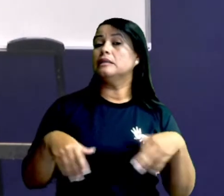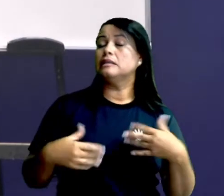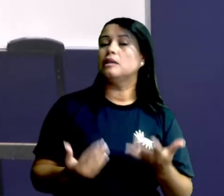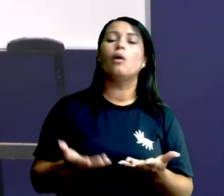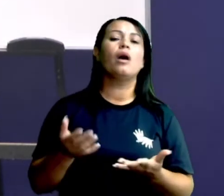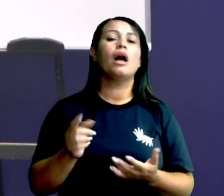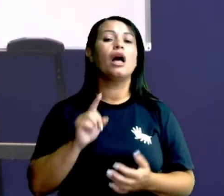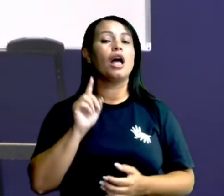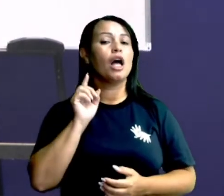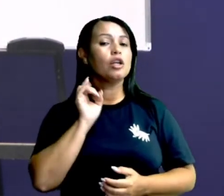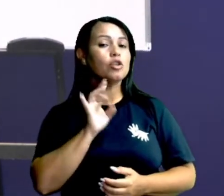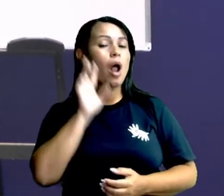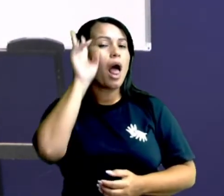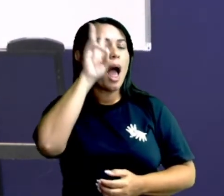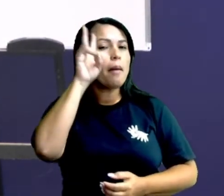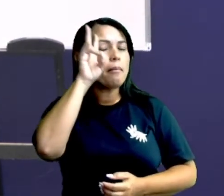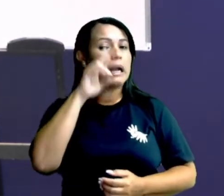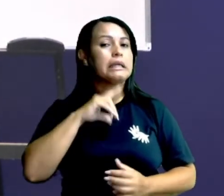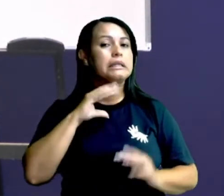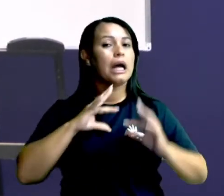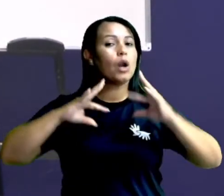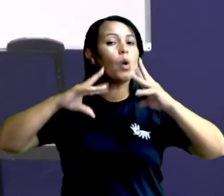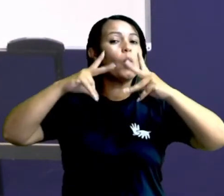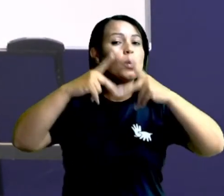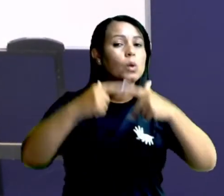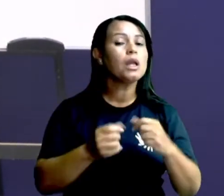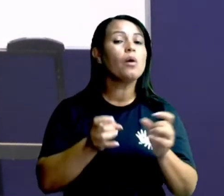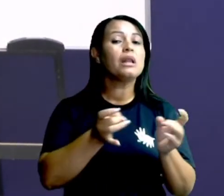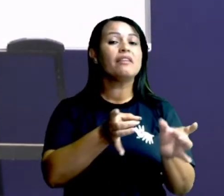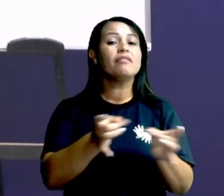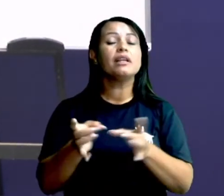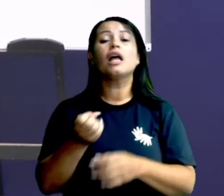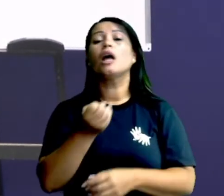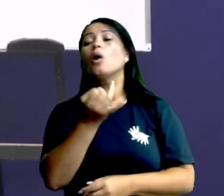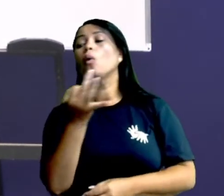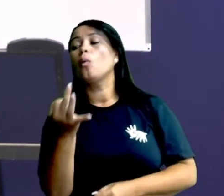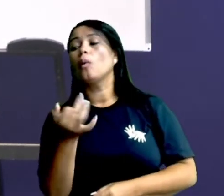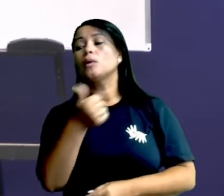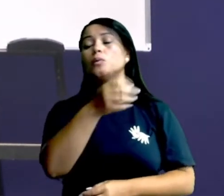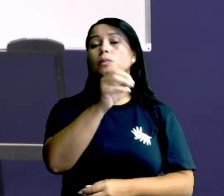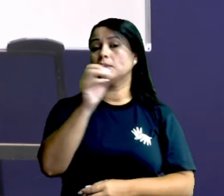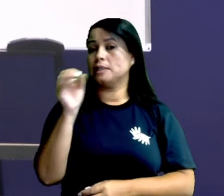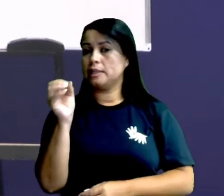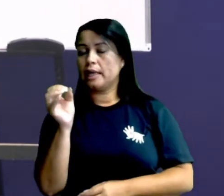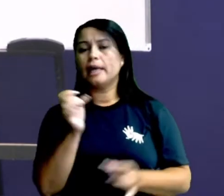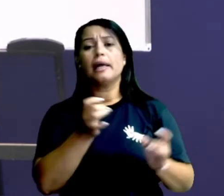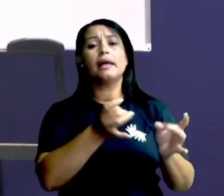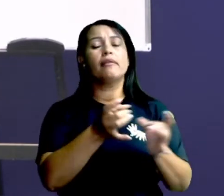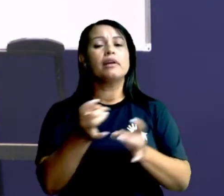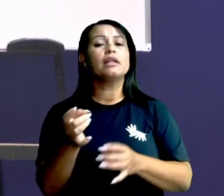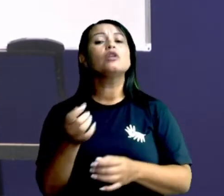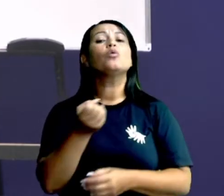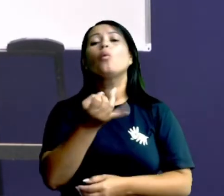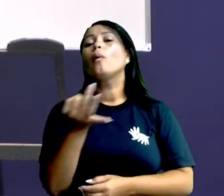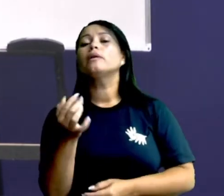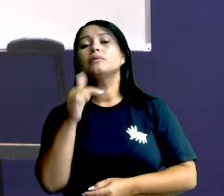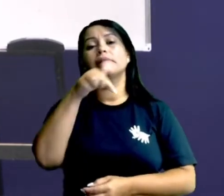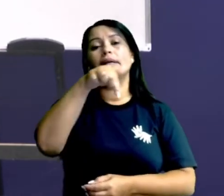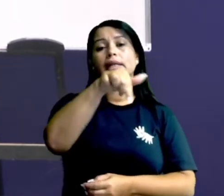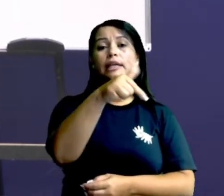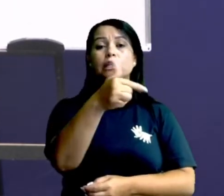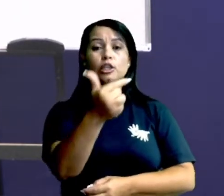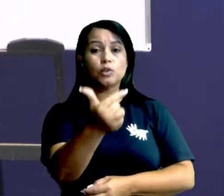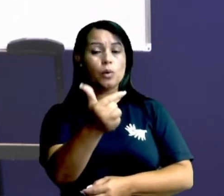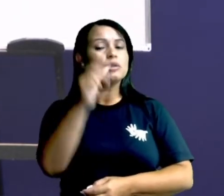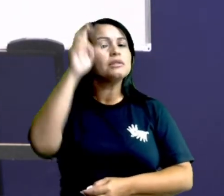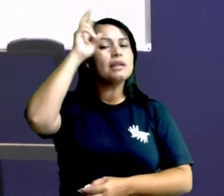Então, é só a gente lembrar que o nosso total de ingressos a serem vendido é 100 e vendido foram 72. Lembrando que